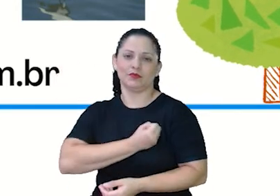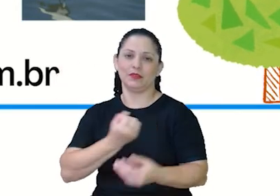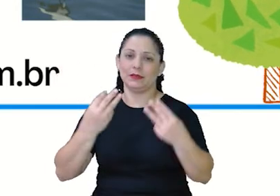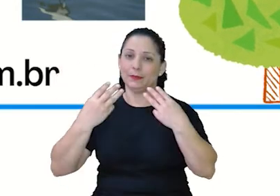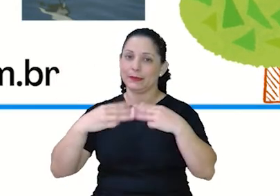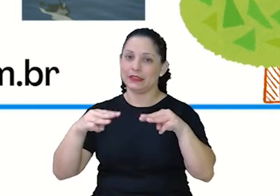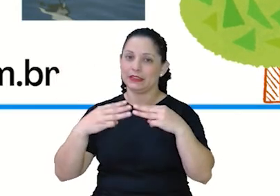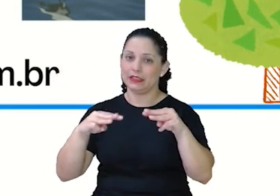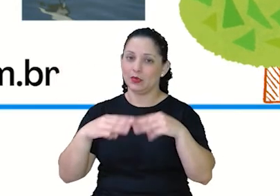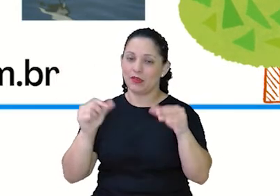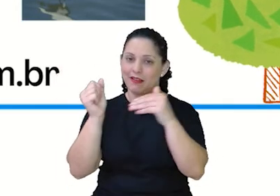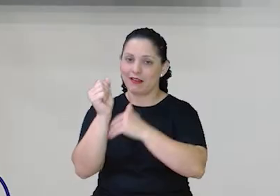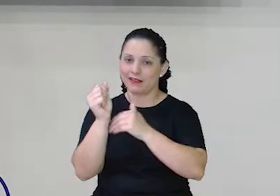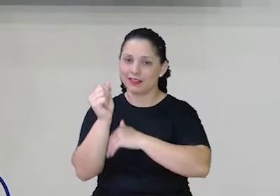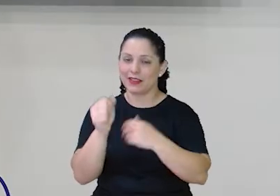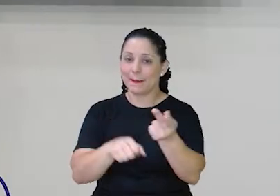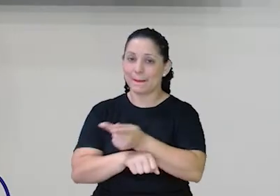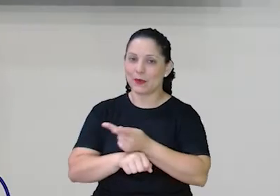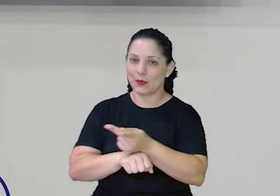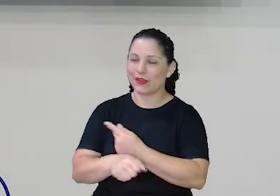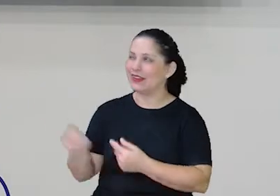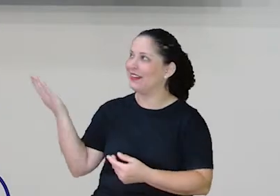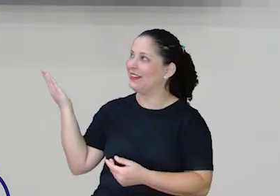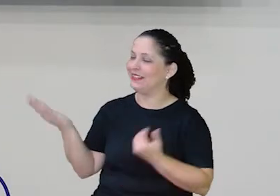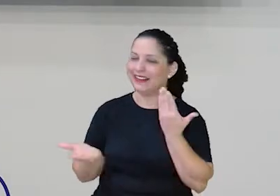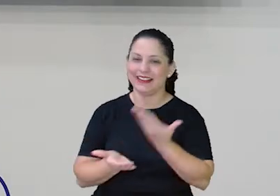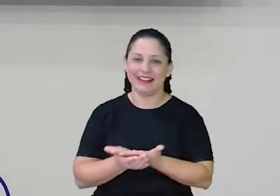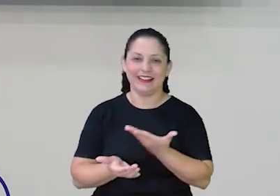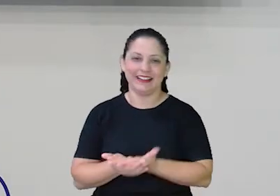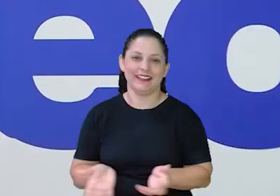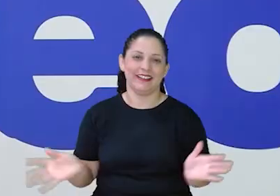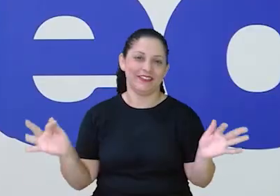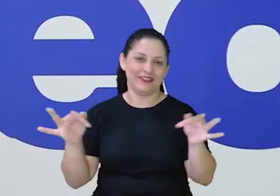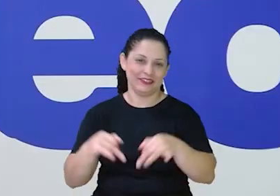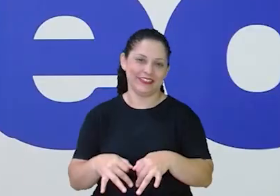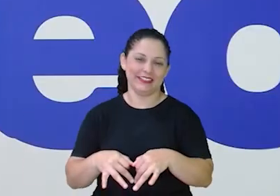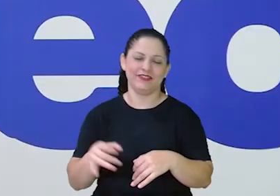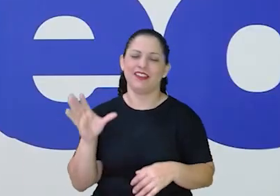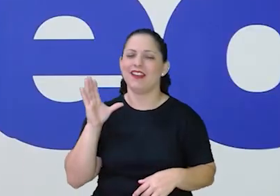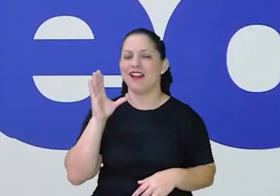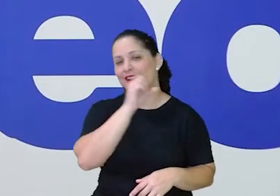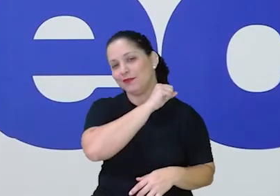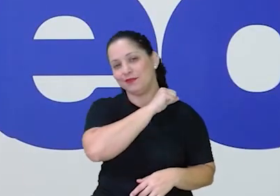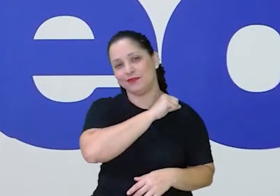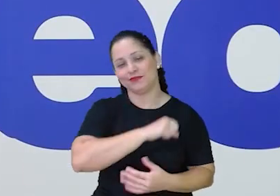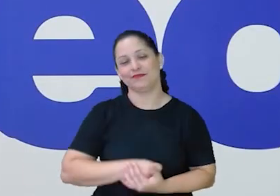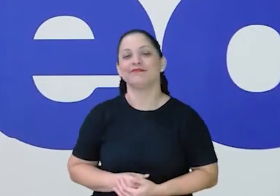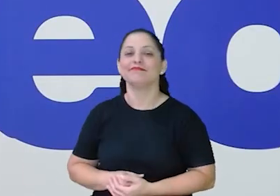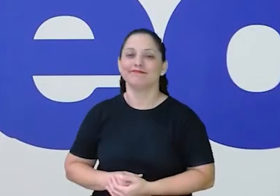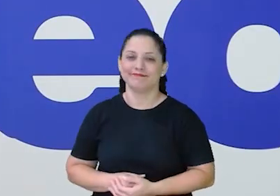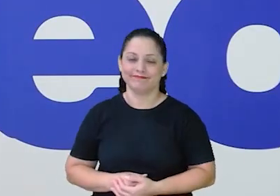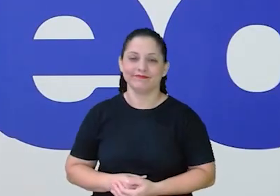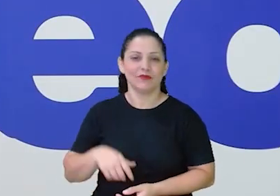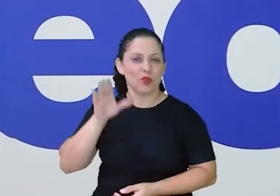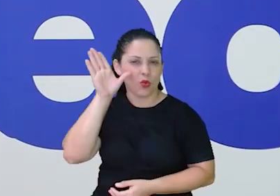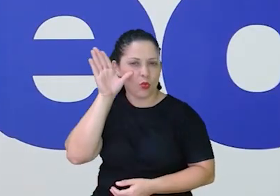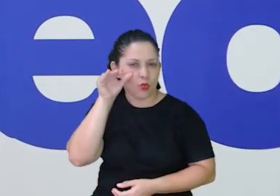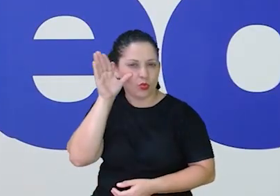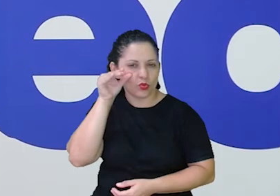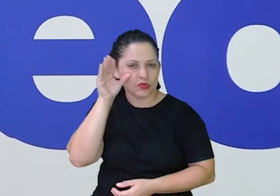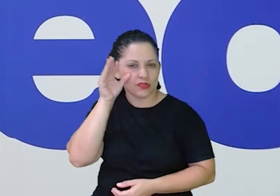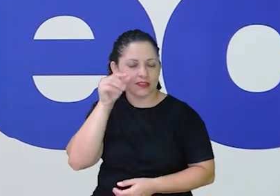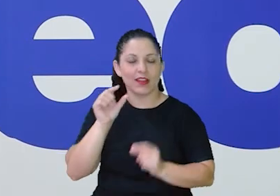procura esse livro, tá? E a nossa aula acabou, professora Mauricéia. Foi tão rapidinho hoje, né? É verdade. E olha, uma curiosidade sobre a